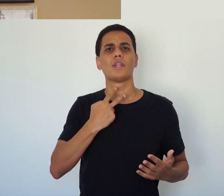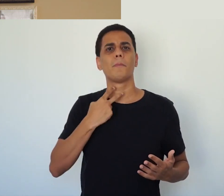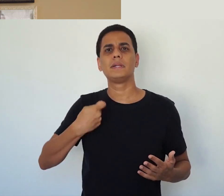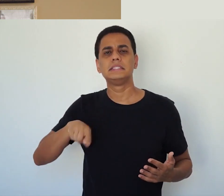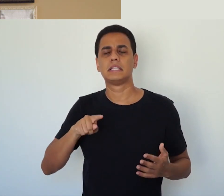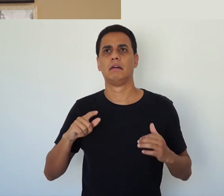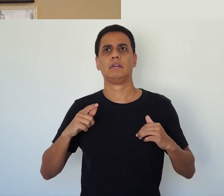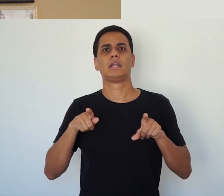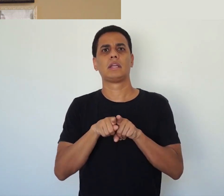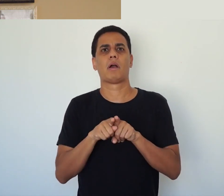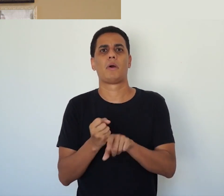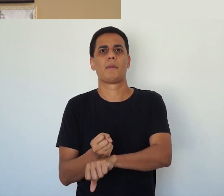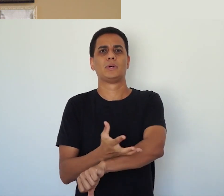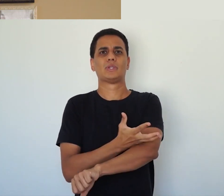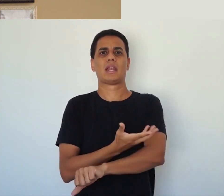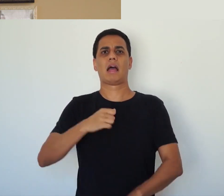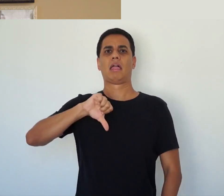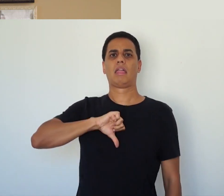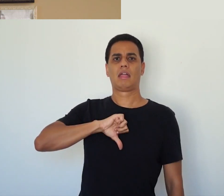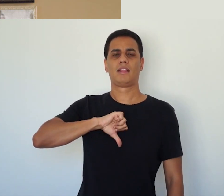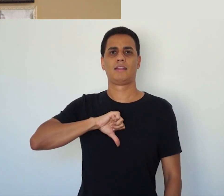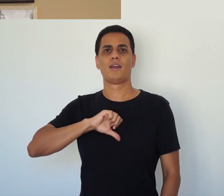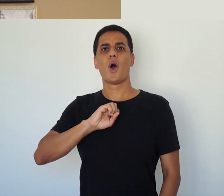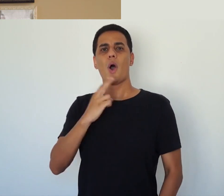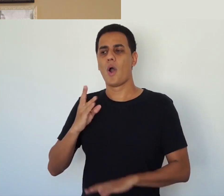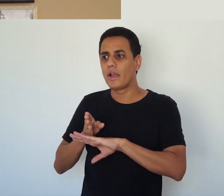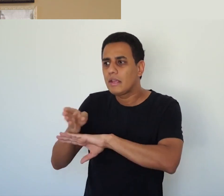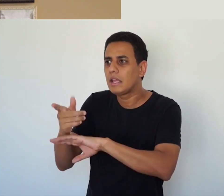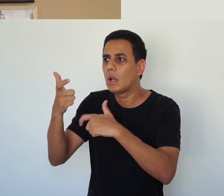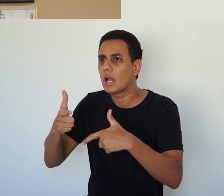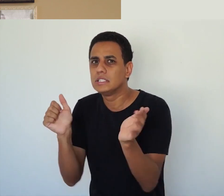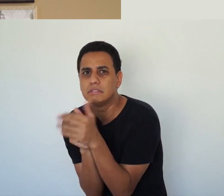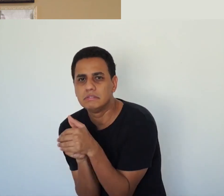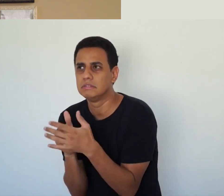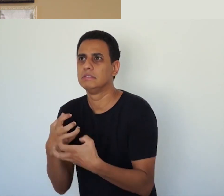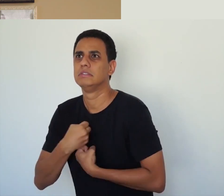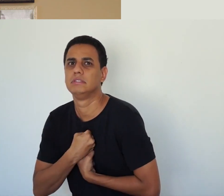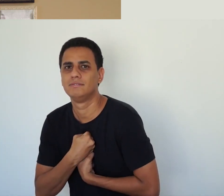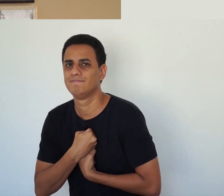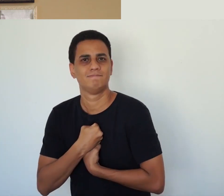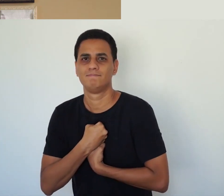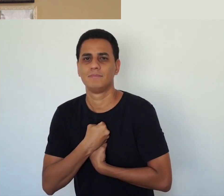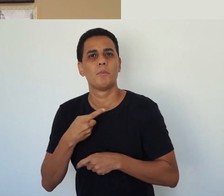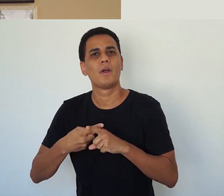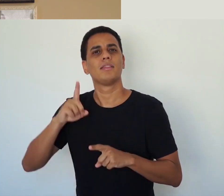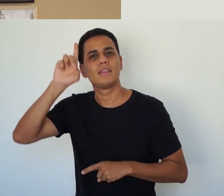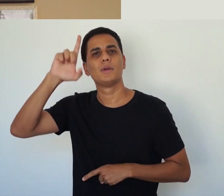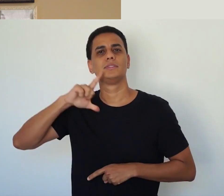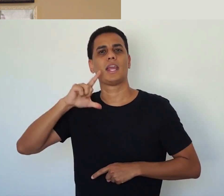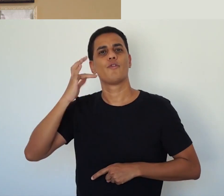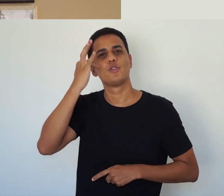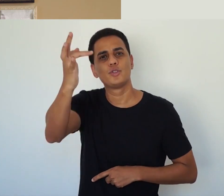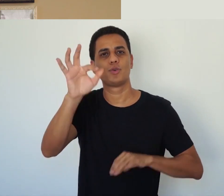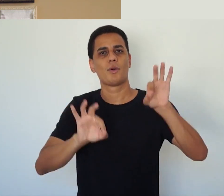entrar no nosso deserto emocional, nem na nossa caverna. Nós precisamos sair de lá, porque existe uma missão